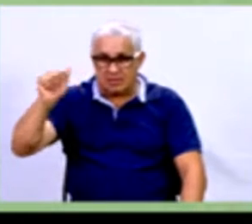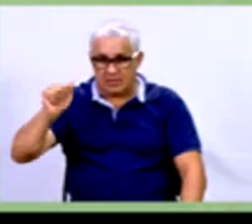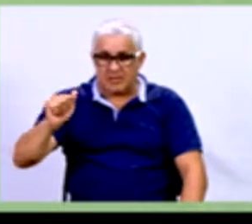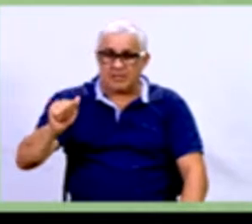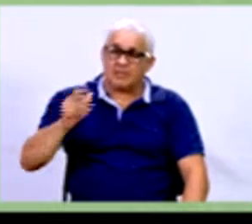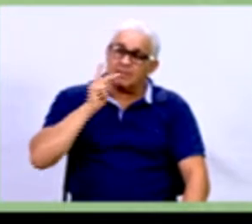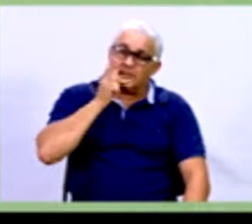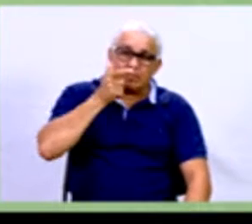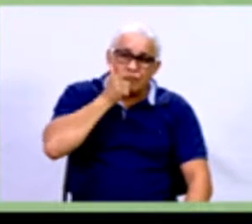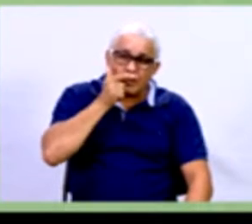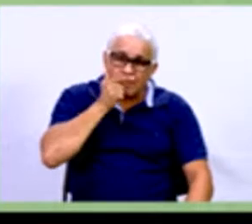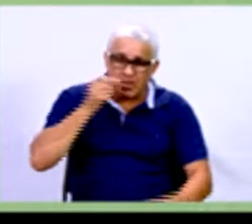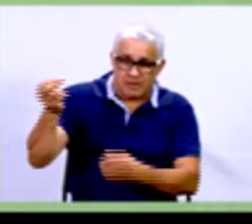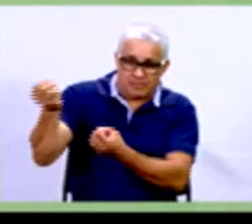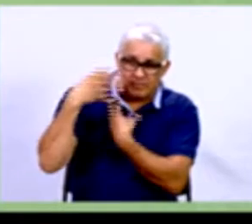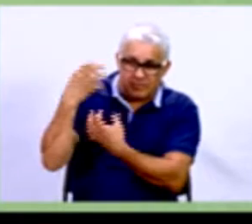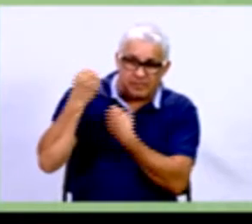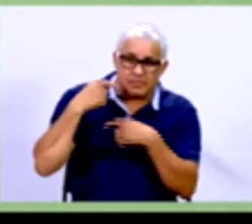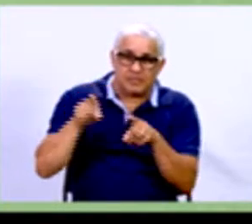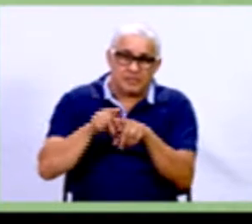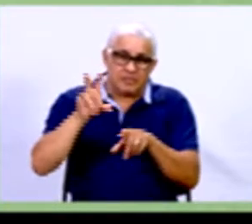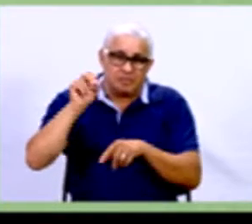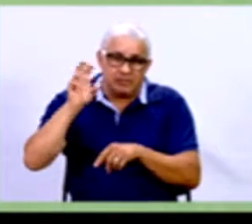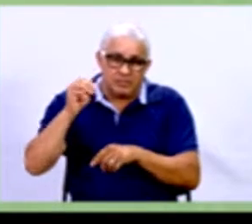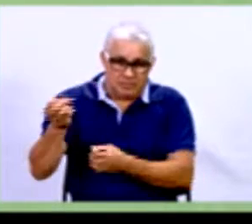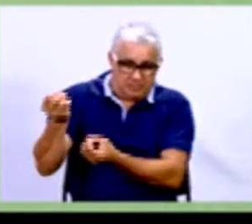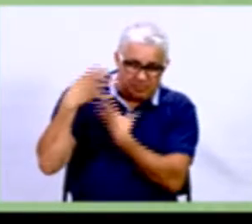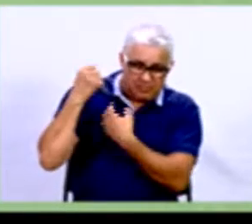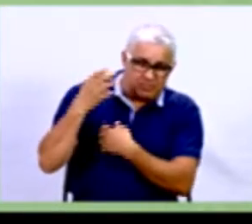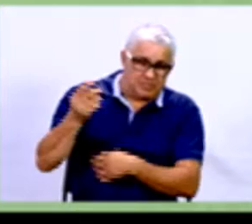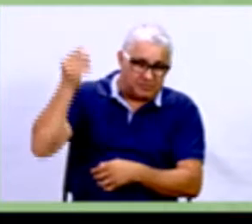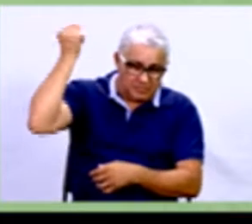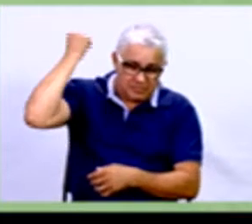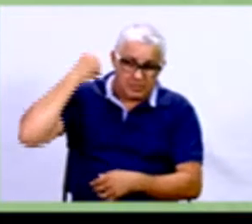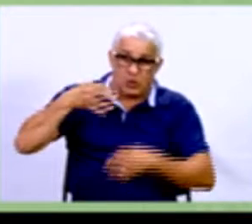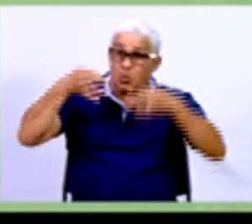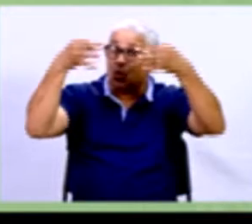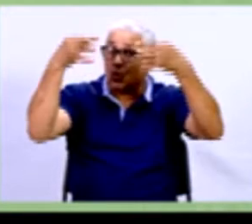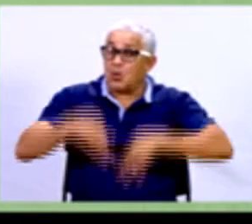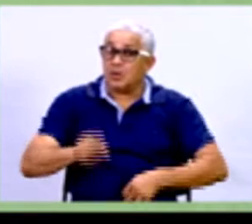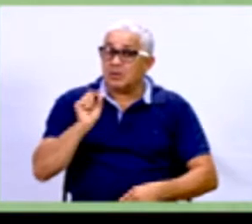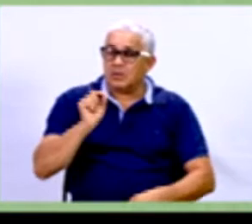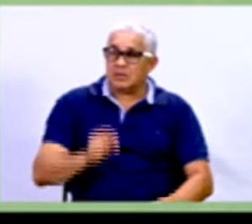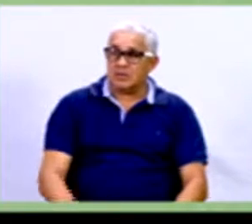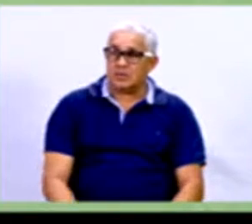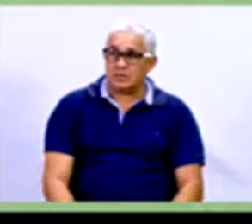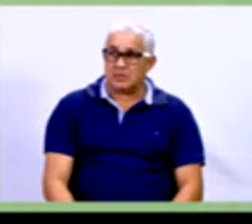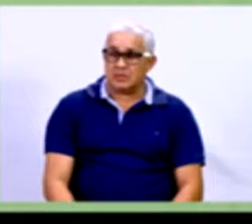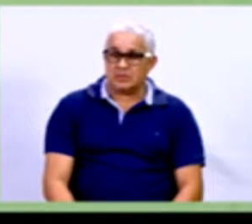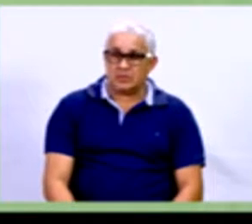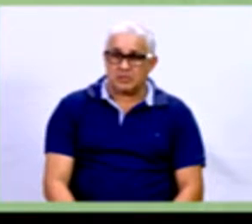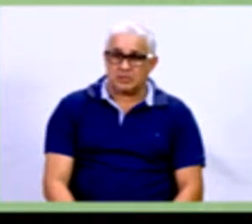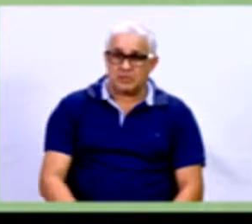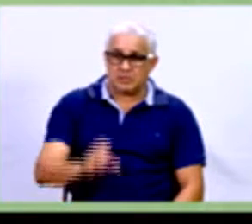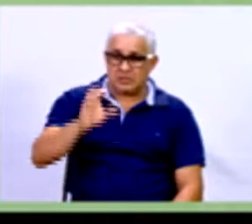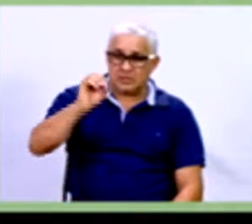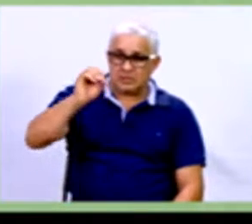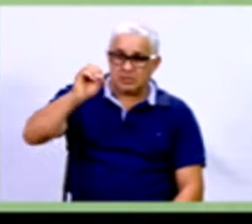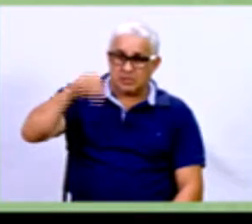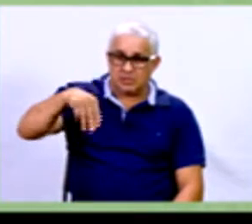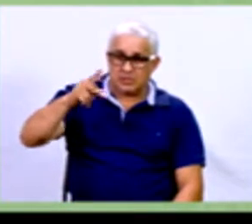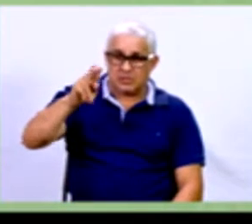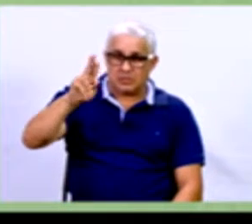ensinam, nos ensinaram os avós, enfim. Mas aqui o correto é colocar uma compressa limpa